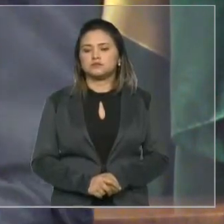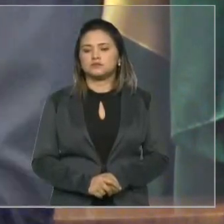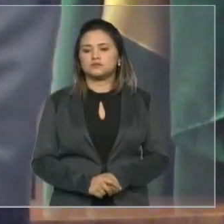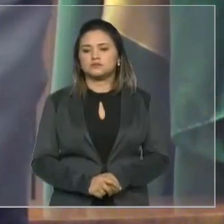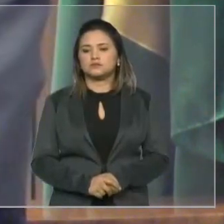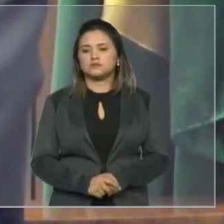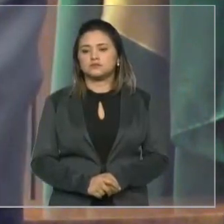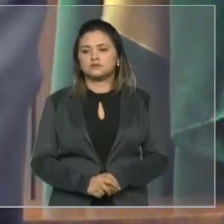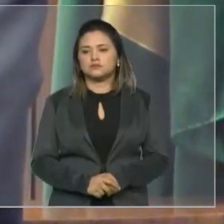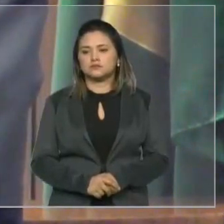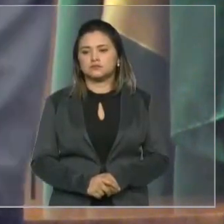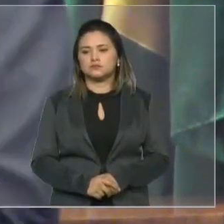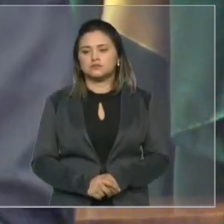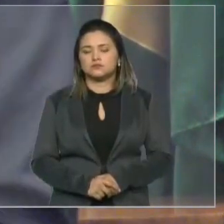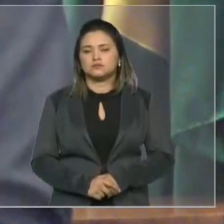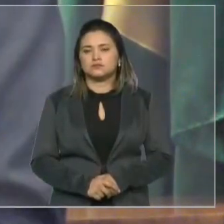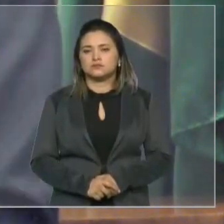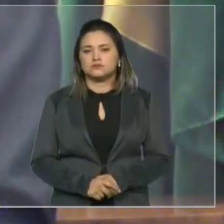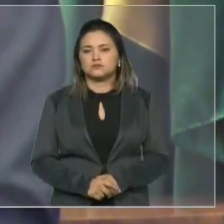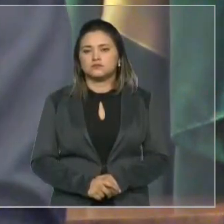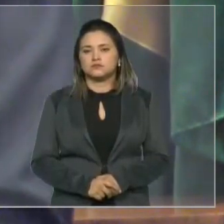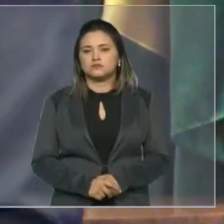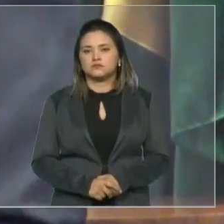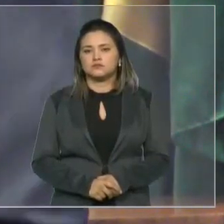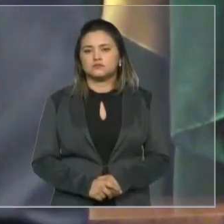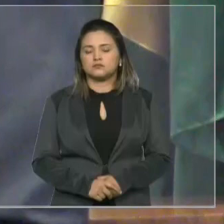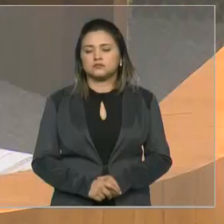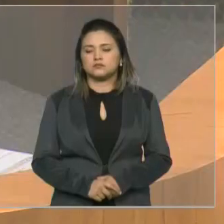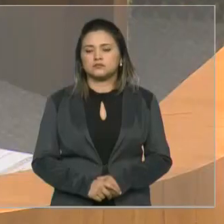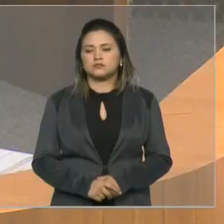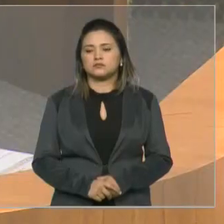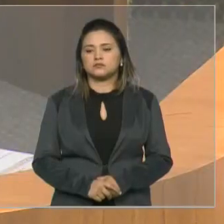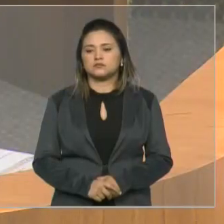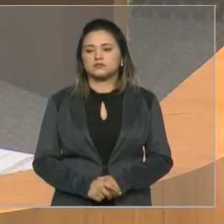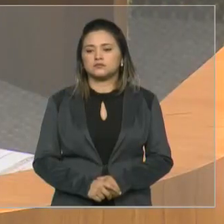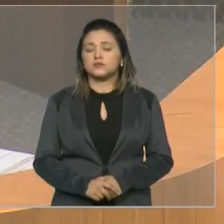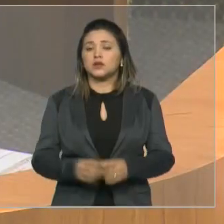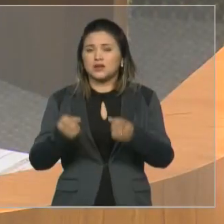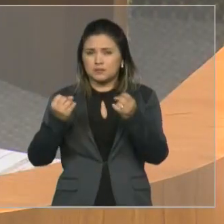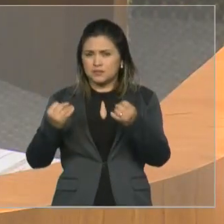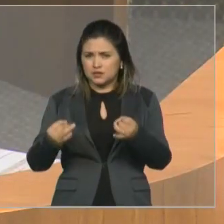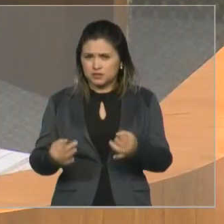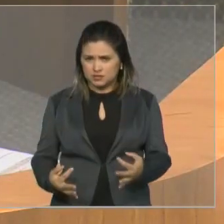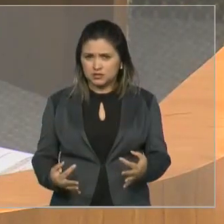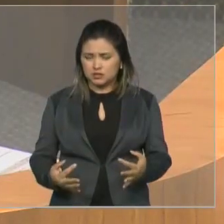nesta casa, os esclarecimentos do diretor do Fundem.